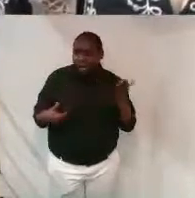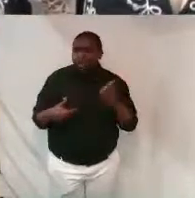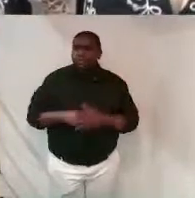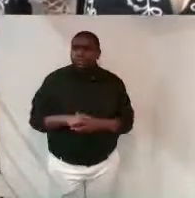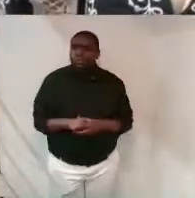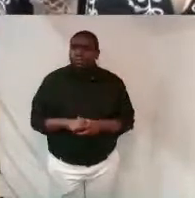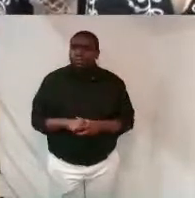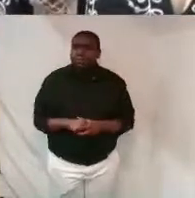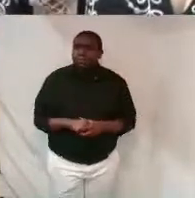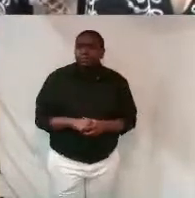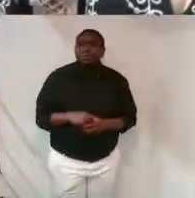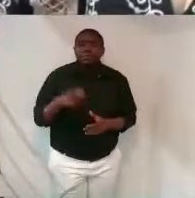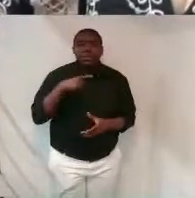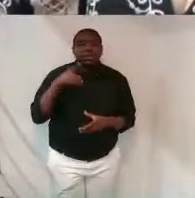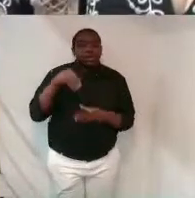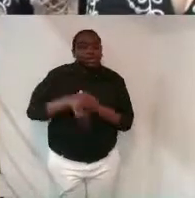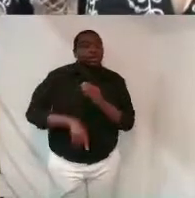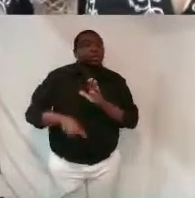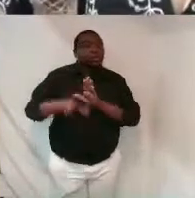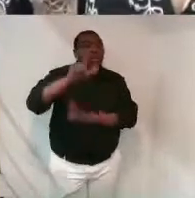na própria lei